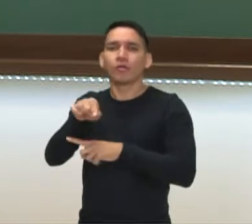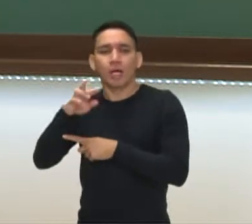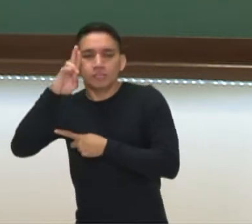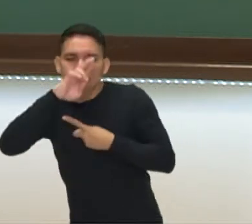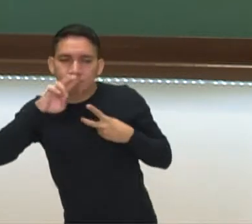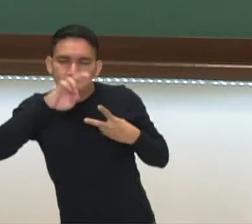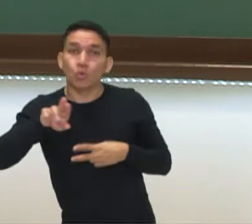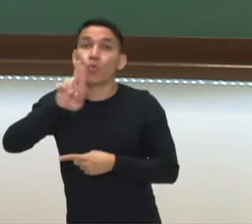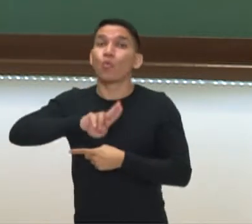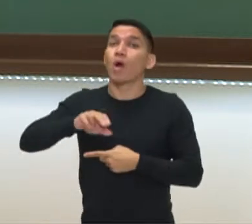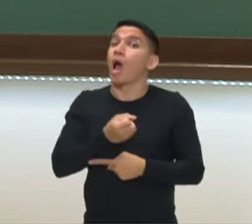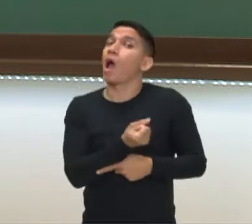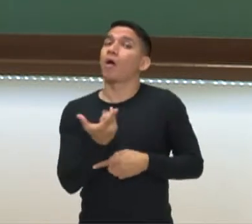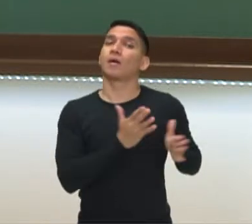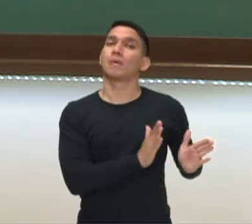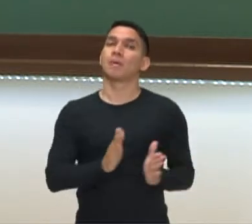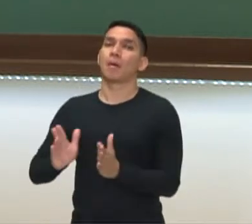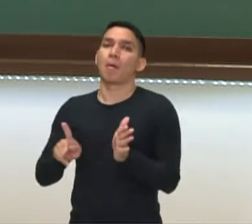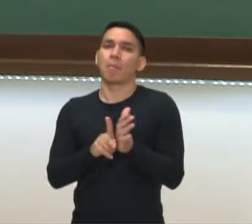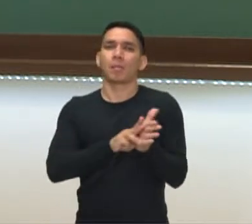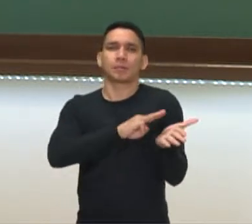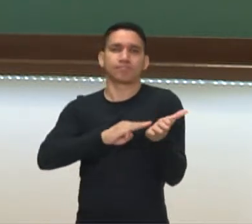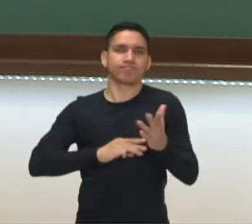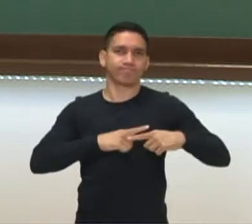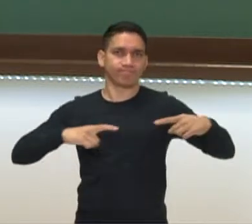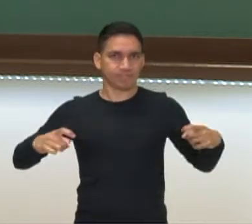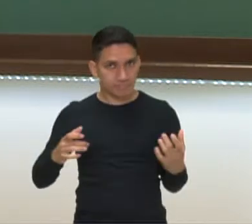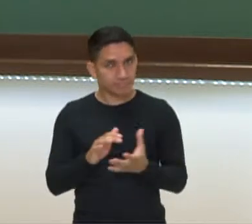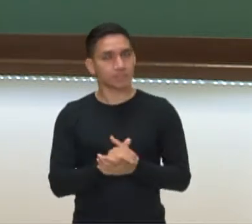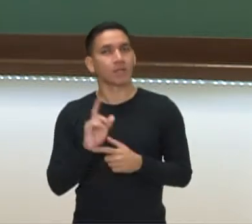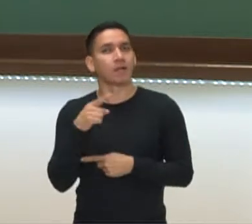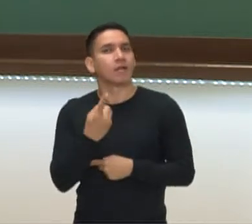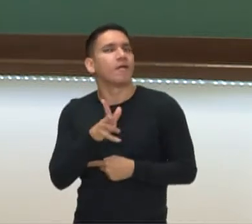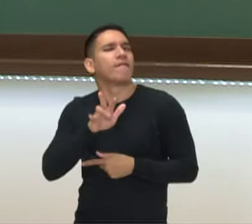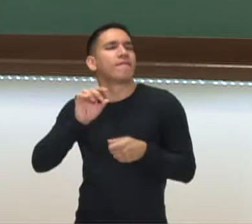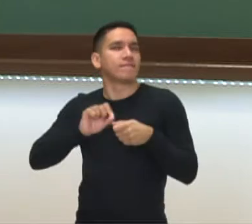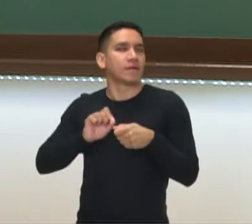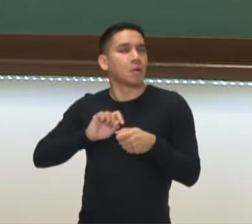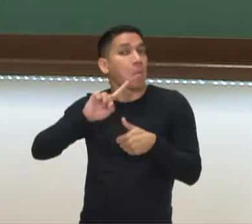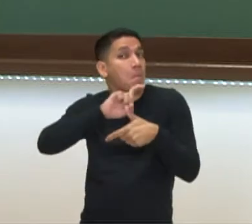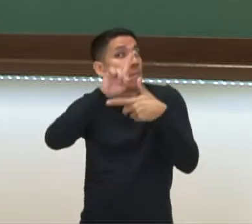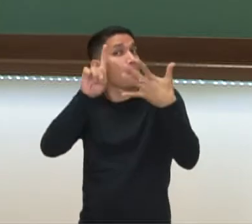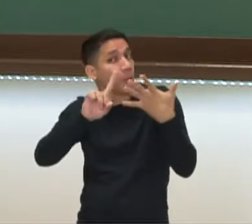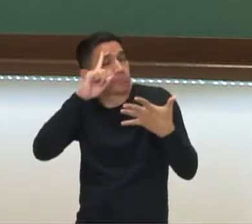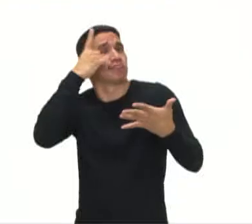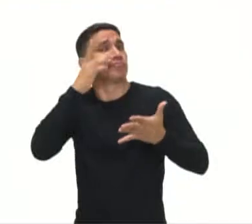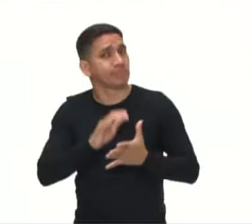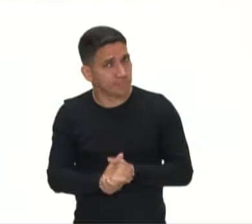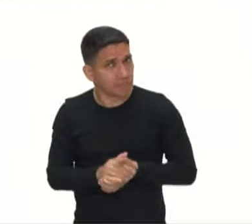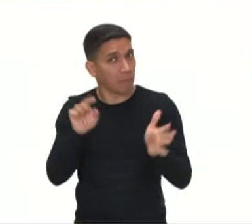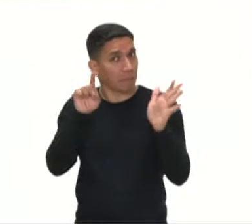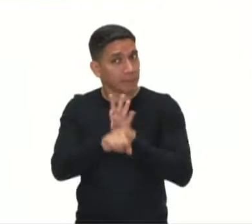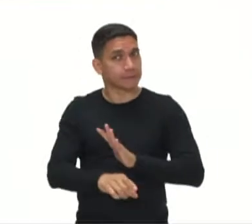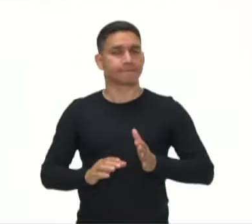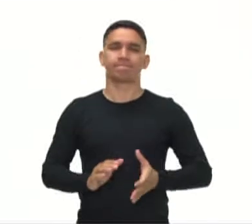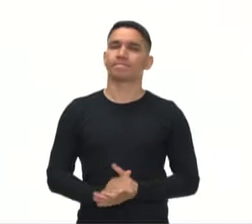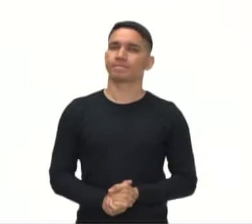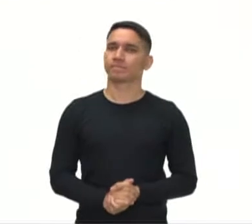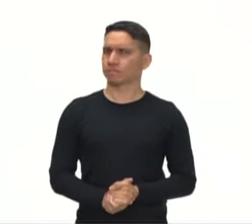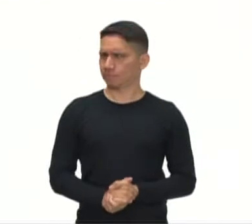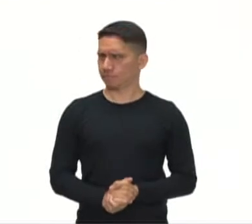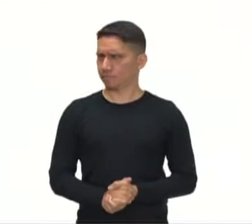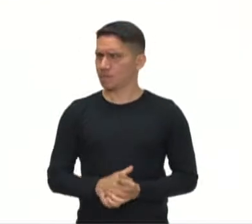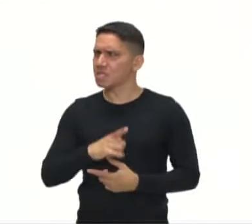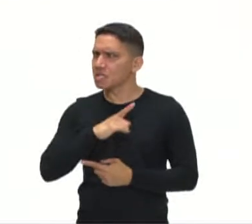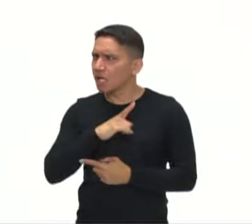vamos utilizar algumas etapas do método científico. Então nós vamos elaborar uma hipótese para essa pergunta. Existe